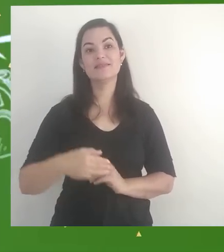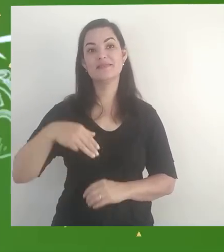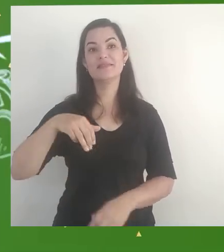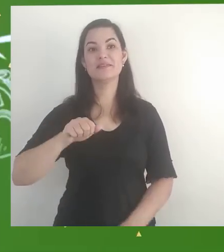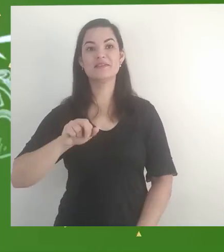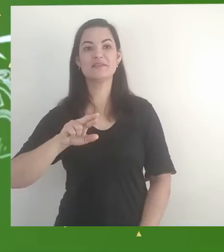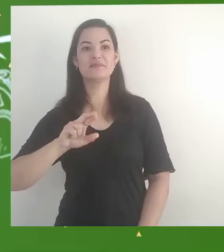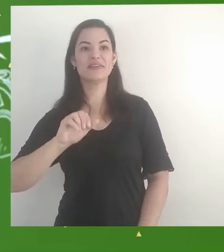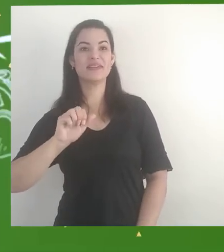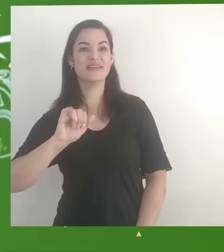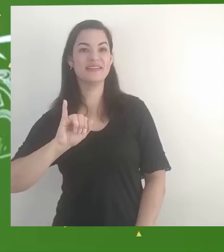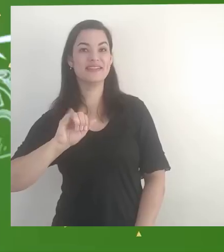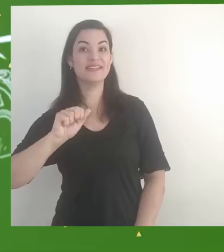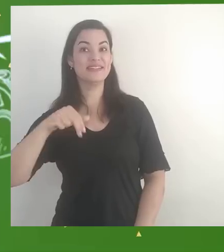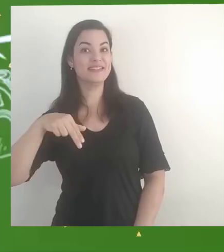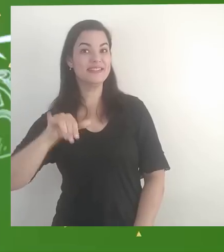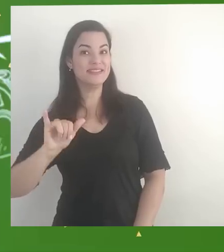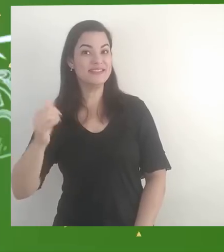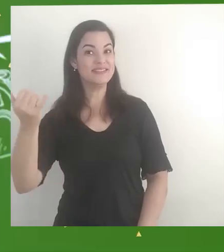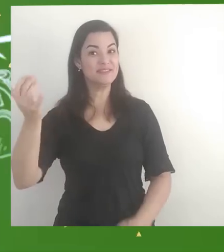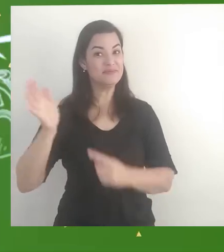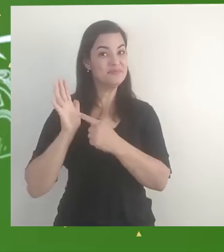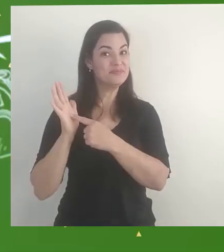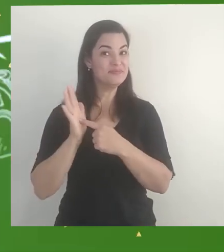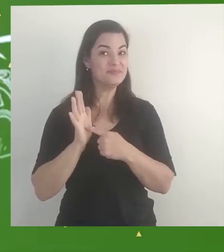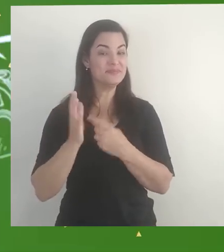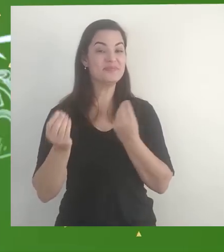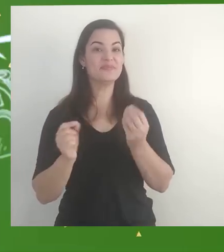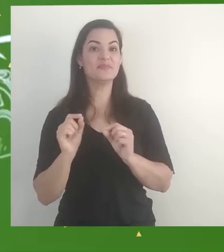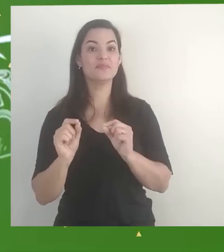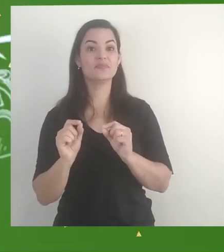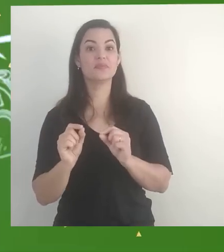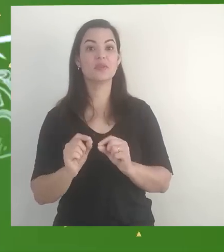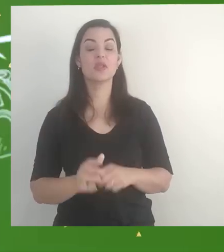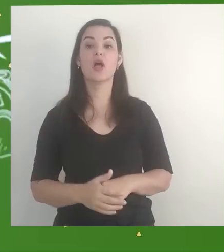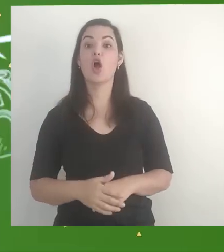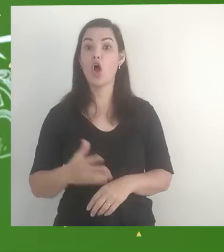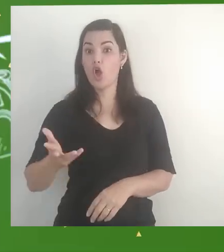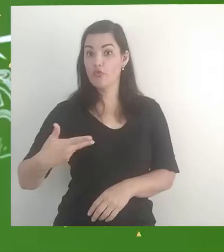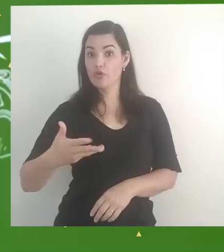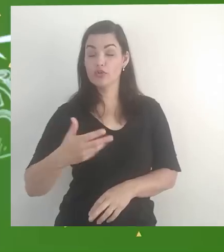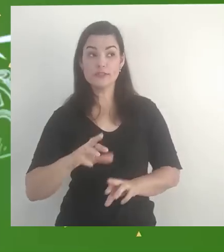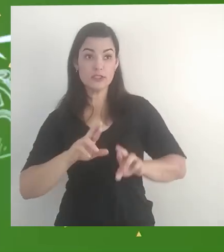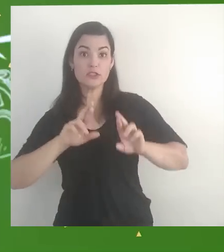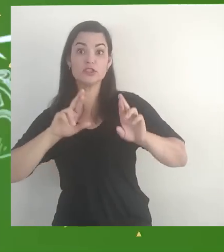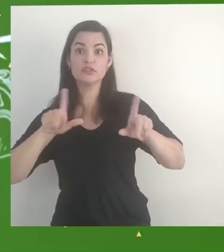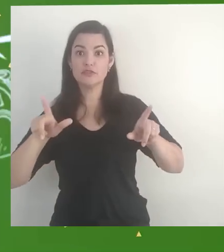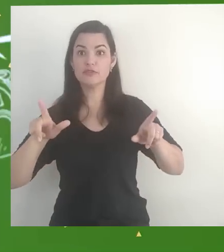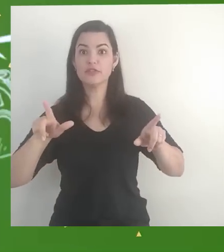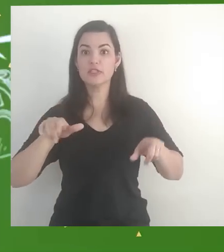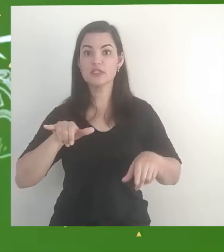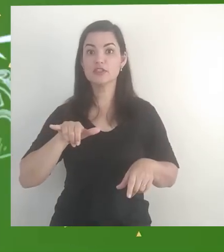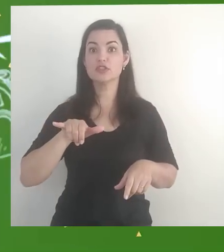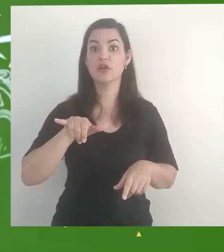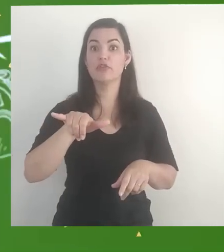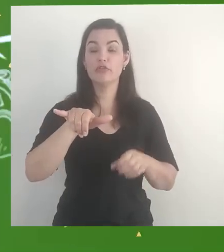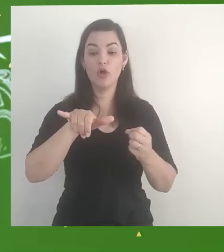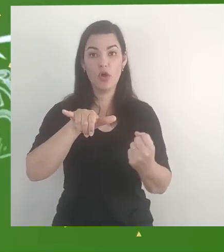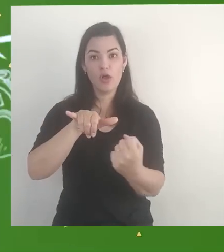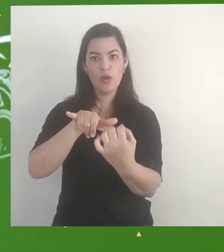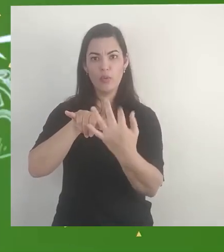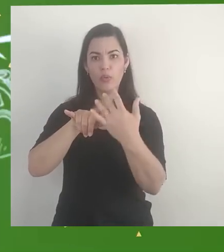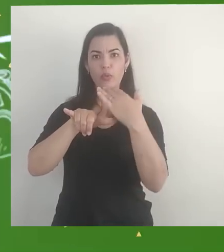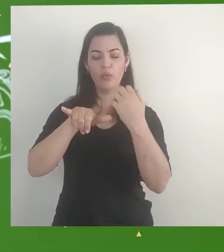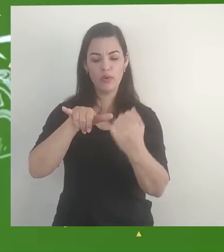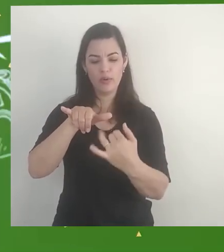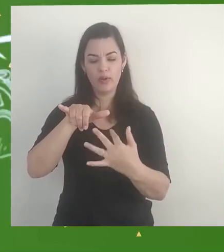O que a Mariane tem para nos dizer? A diferença na velocidade na passagem de